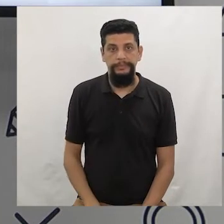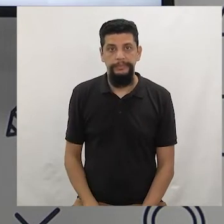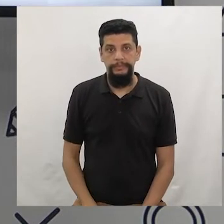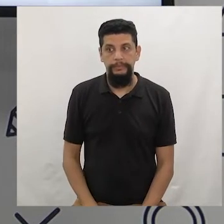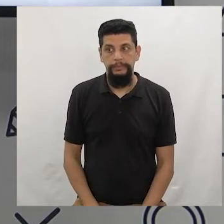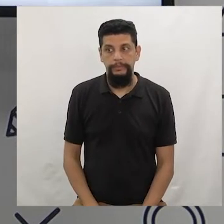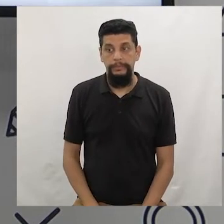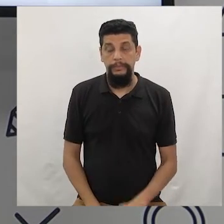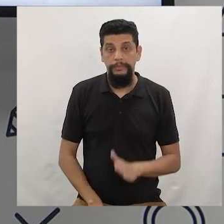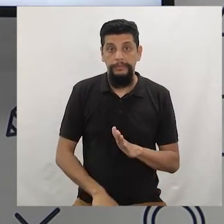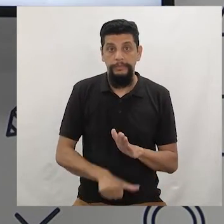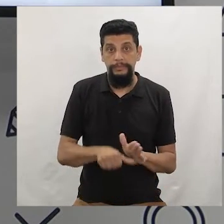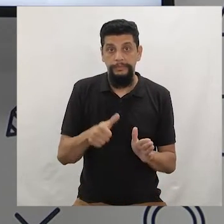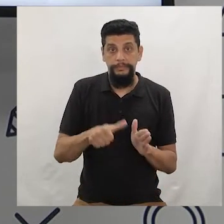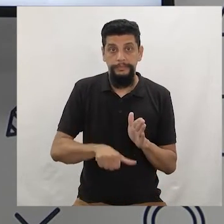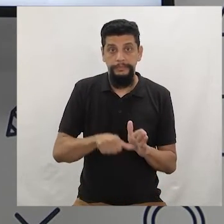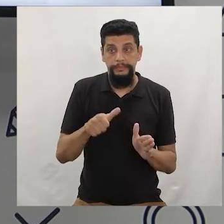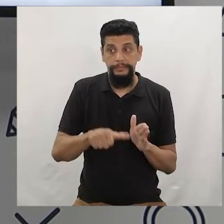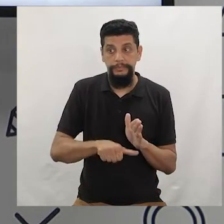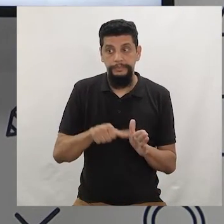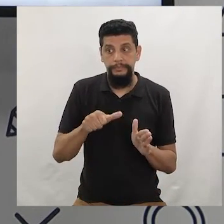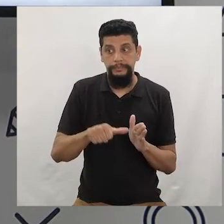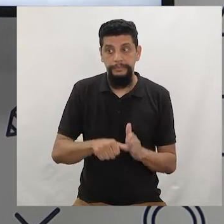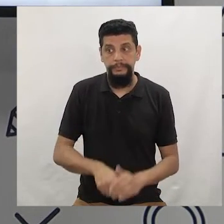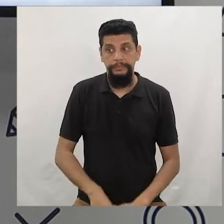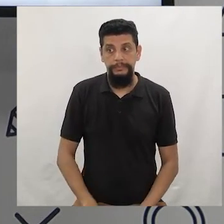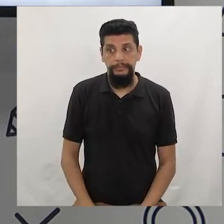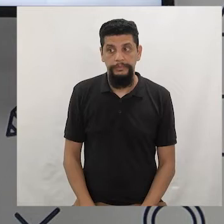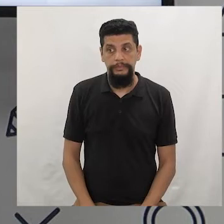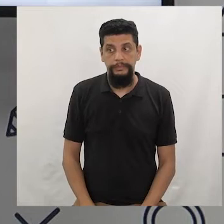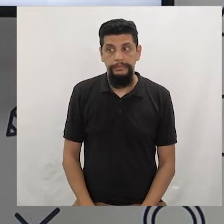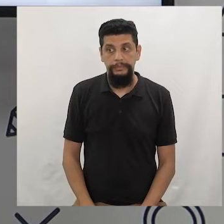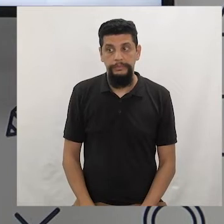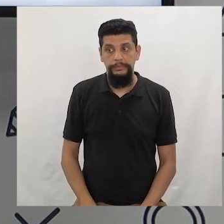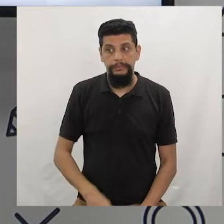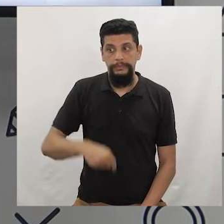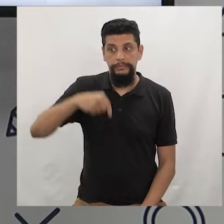lá? Primeiro, acompanhe comigo